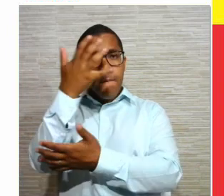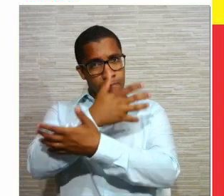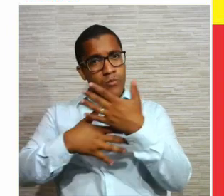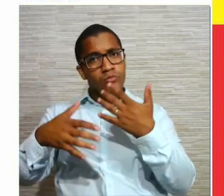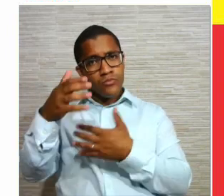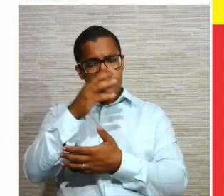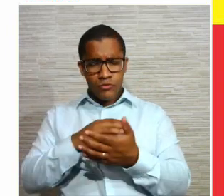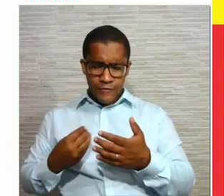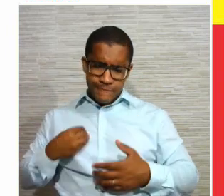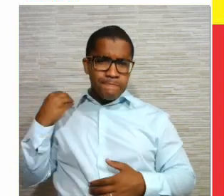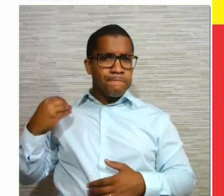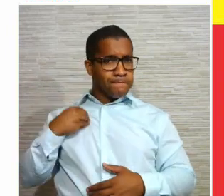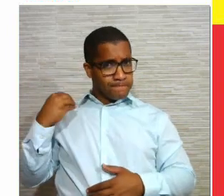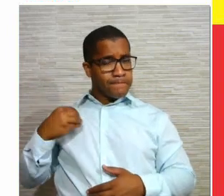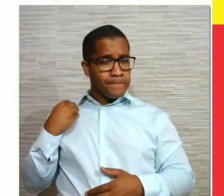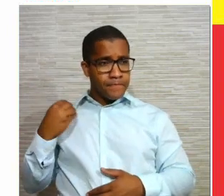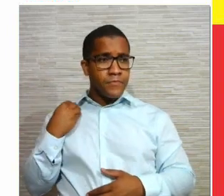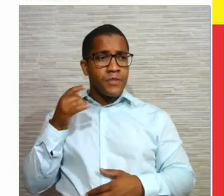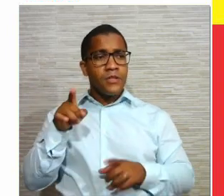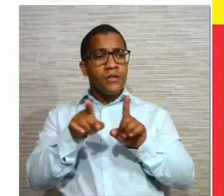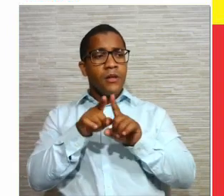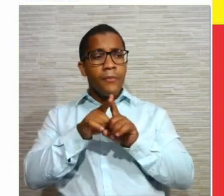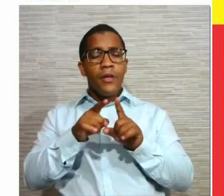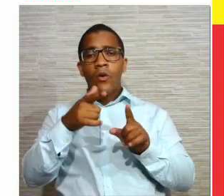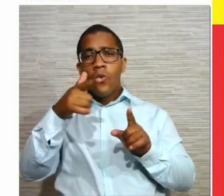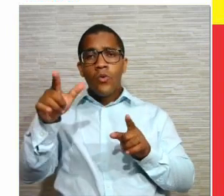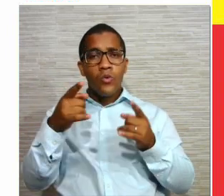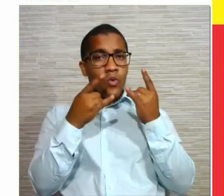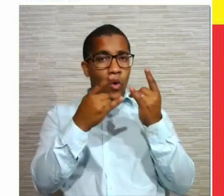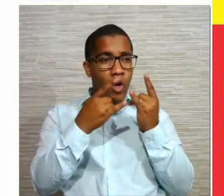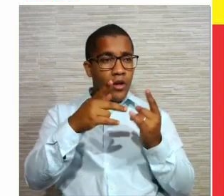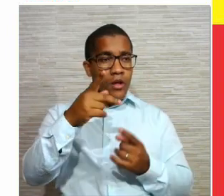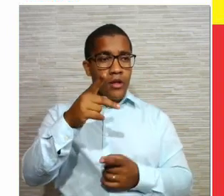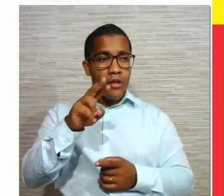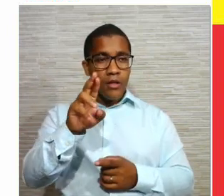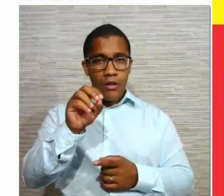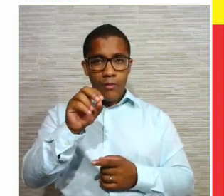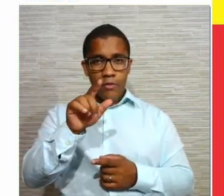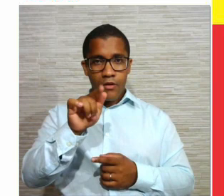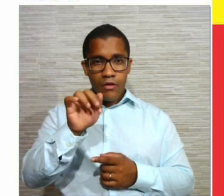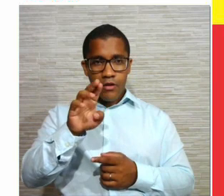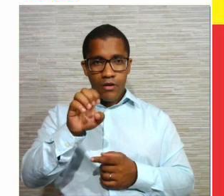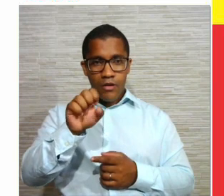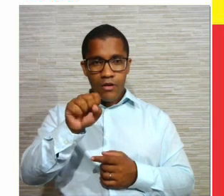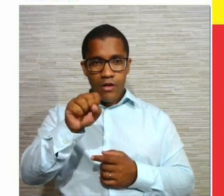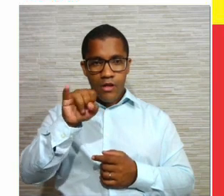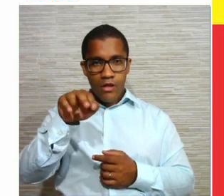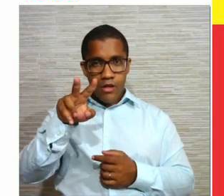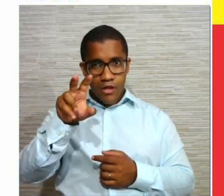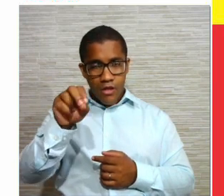também o rock progressivo, né, que é assim também como o metal, né, ele também se